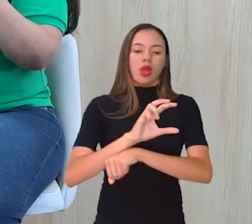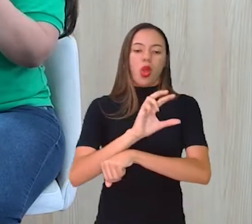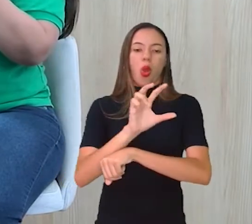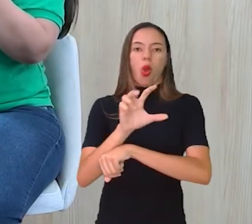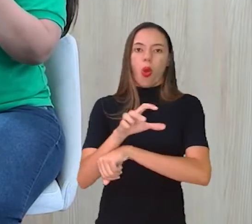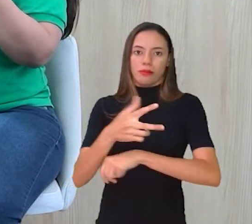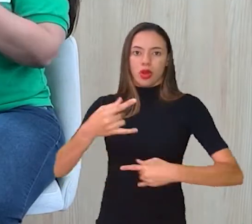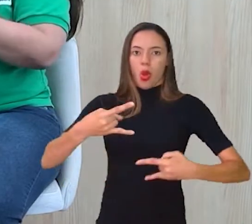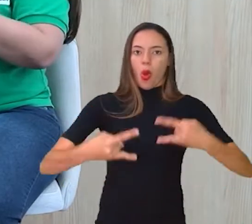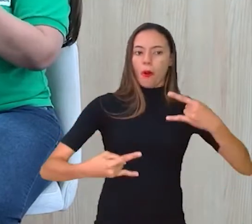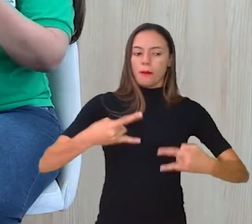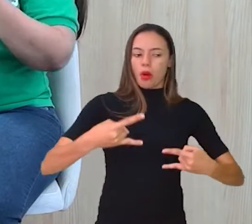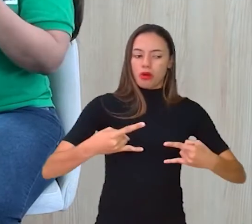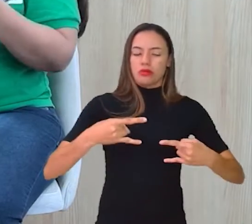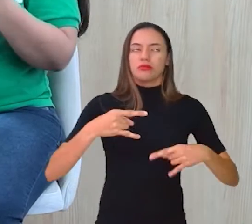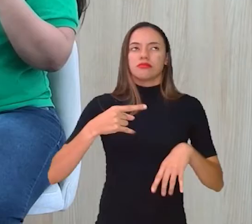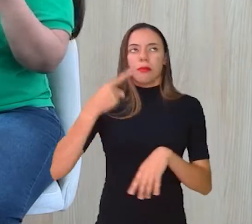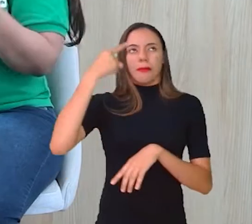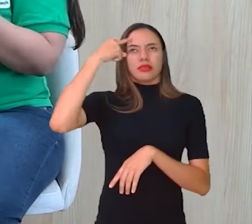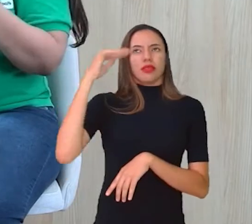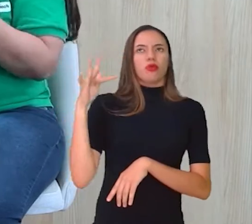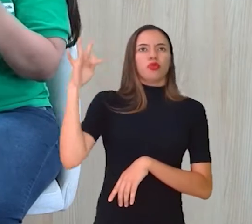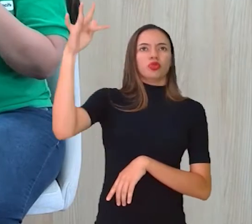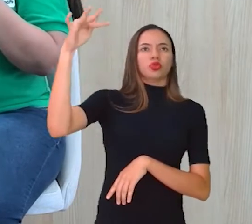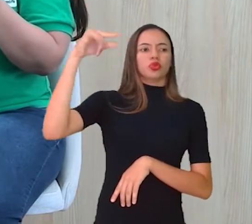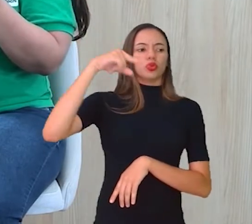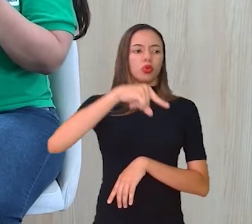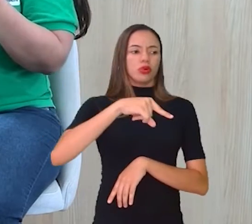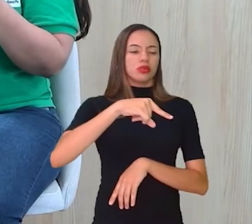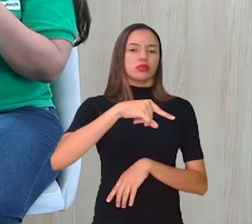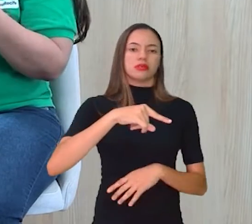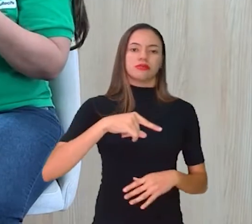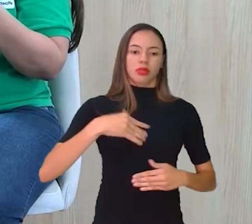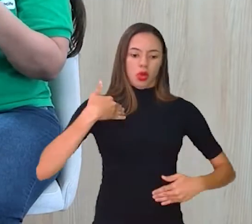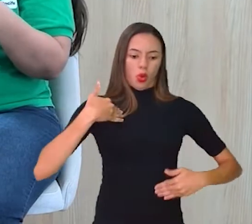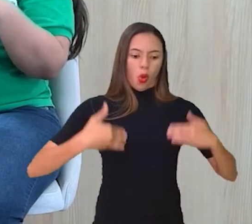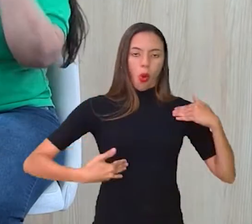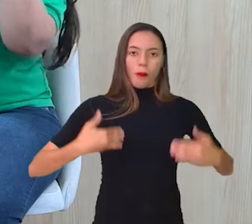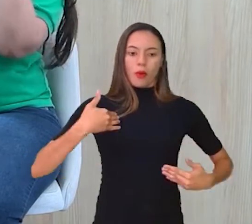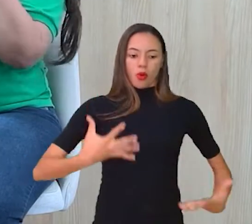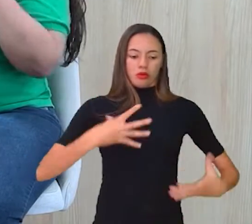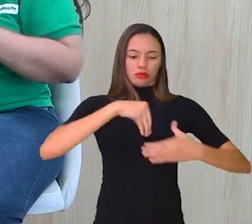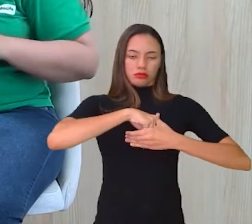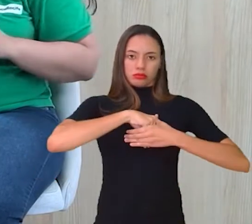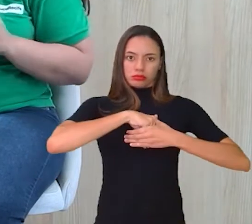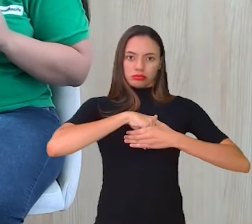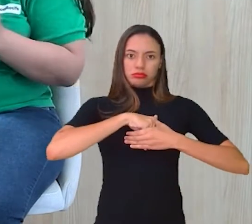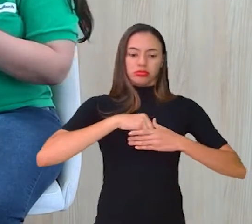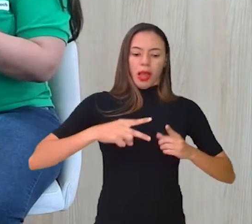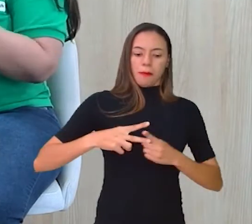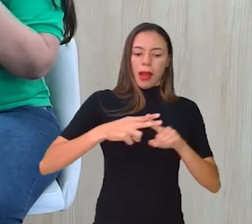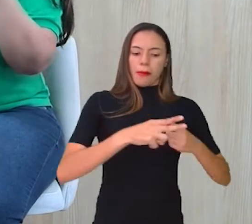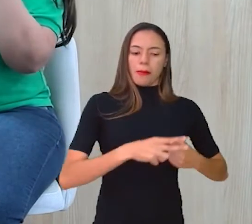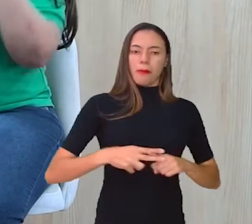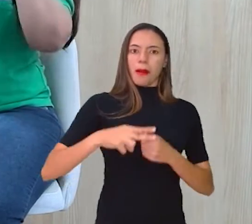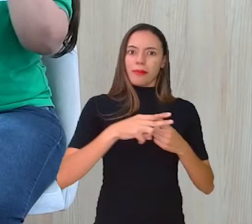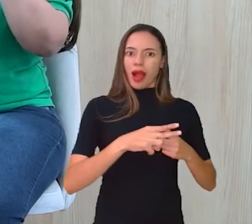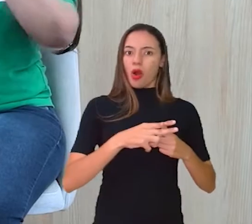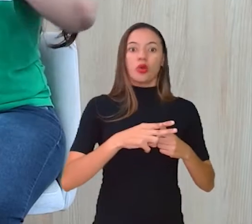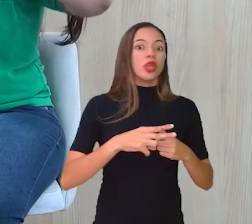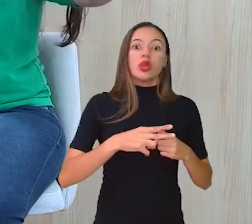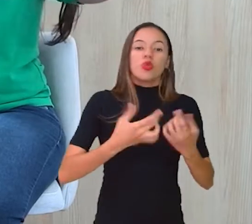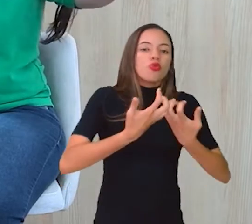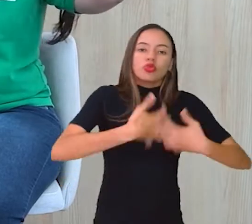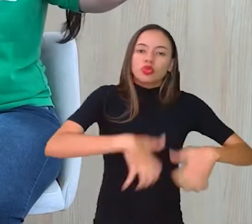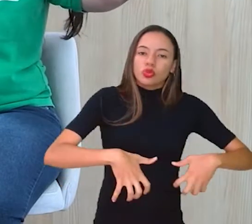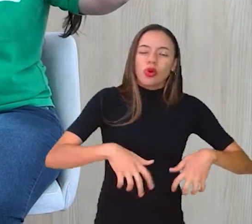que algo vai entrar, vai consertar o que não está funcionando no nosso organismo? Palavras do professor Carlos Pavão, que você vai ver que